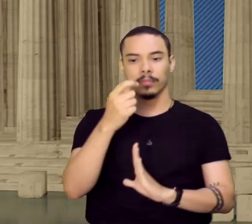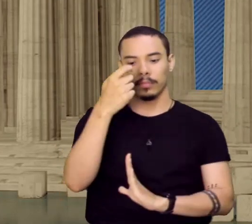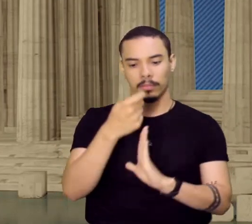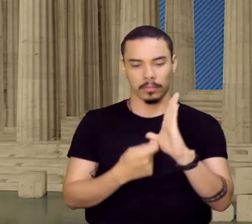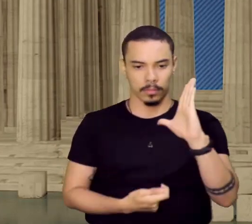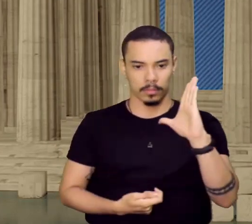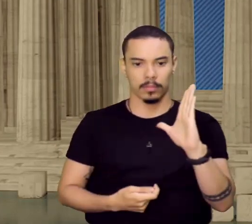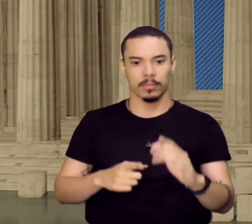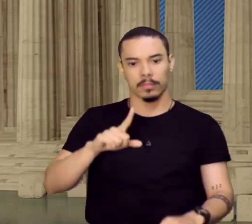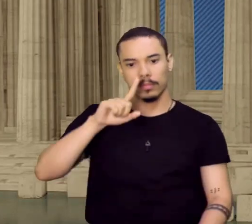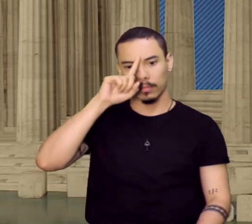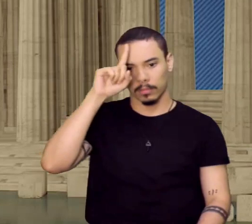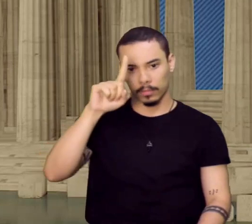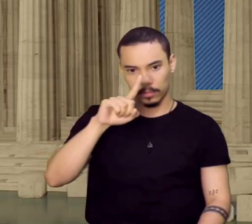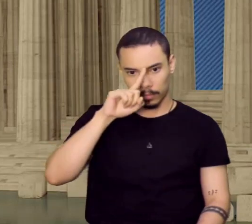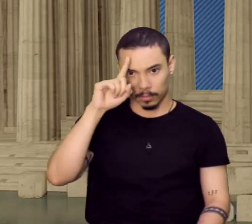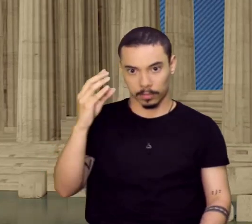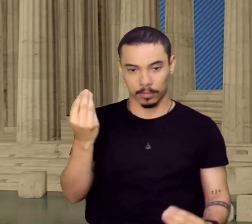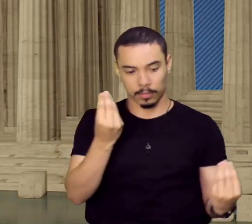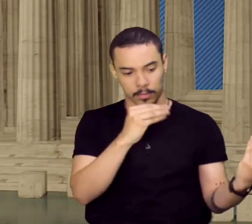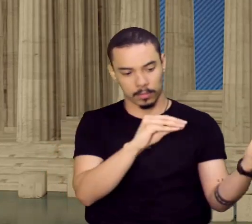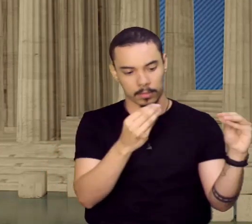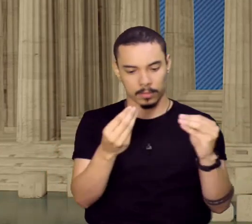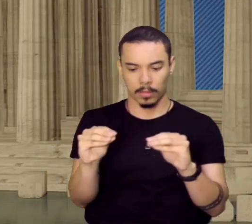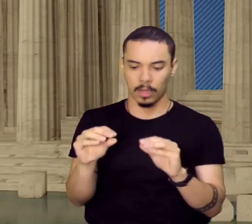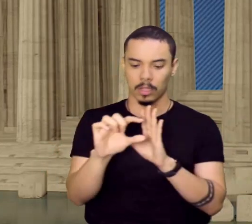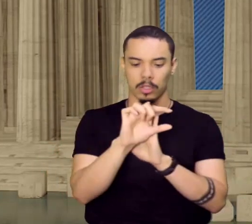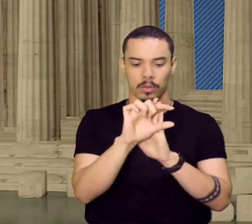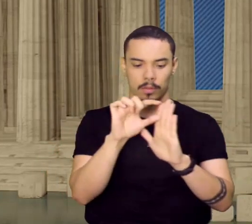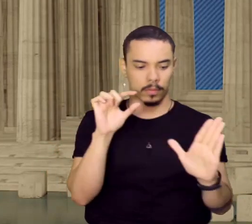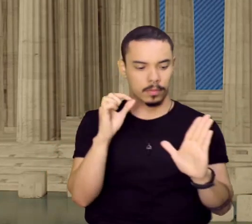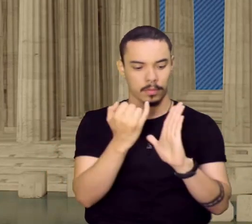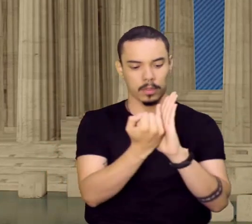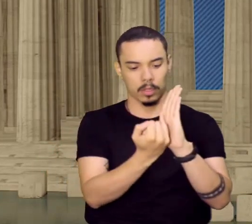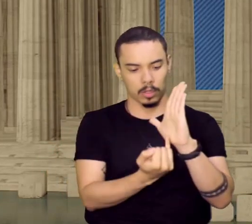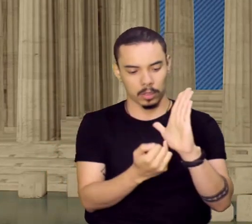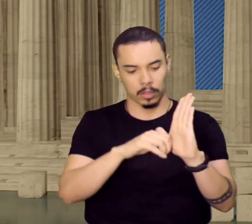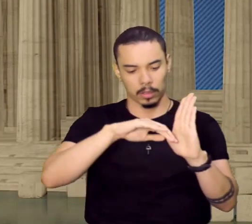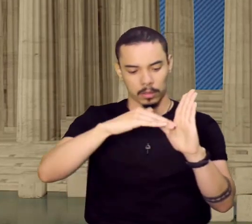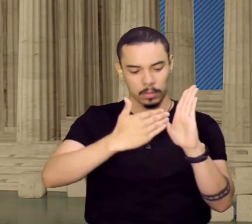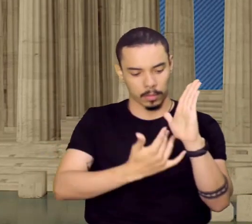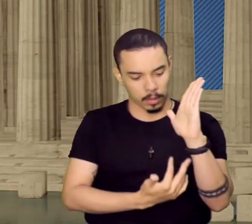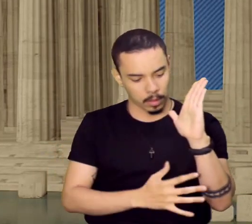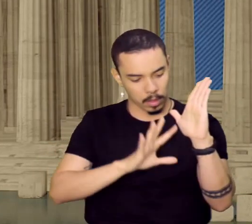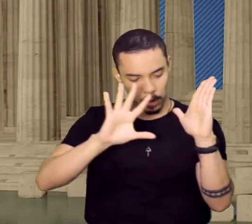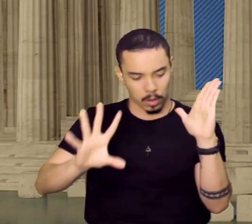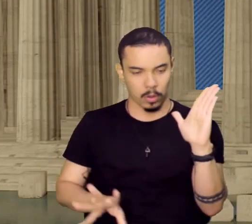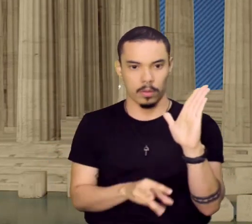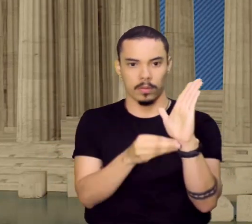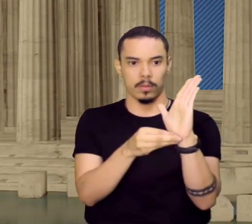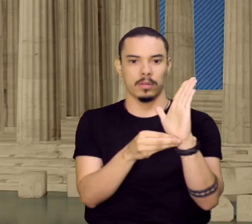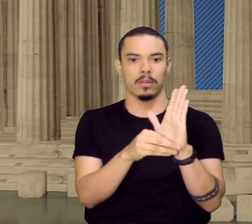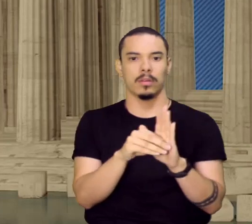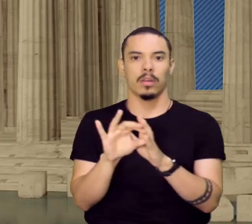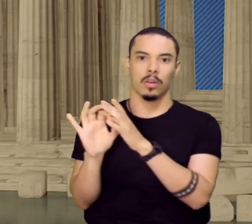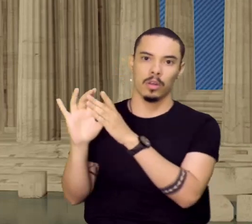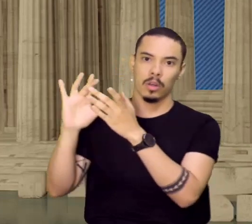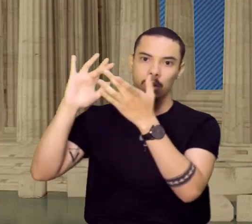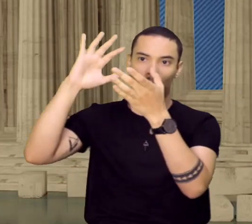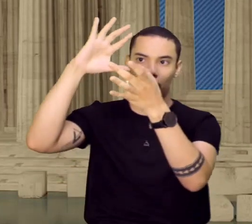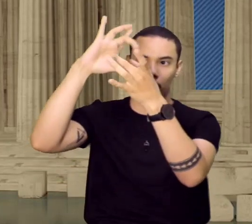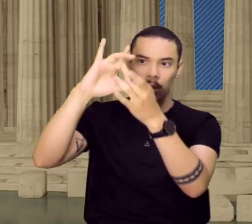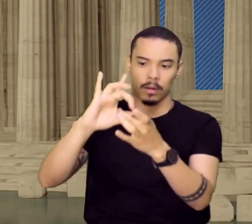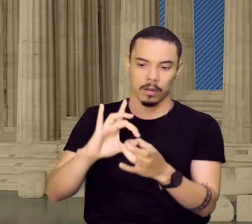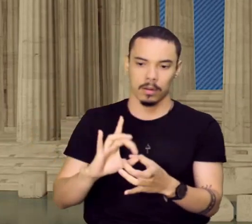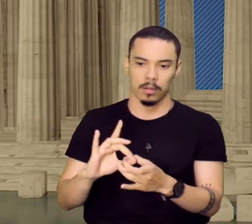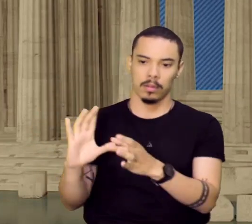várias ideias e monta o título, introdução, desenvolve e conclui. Coerência, tem